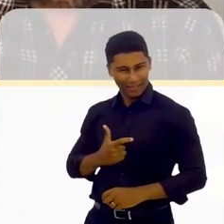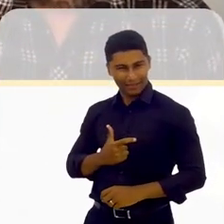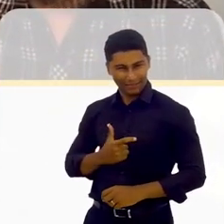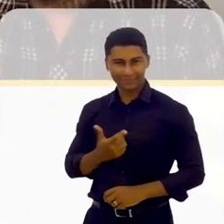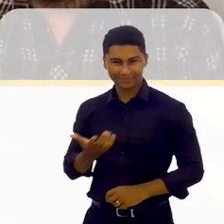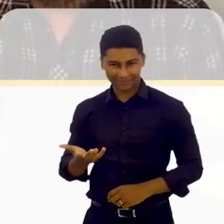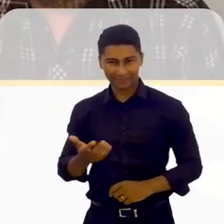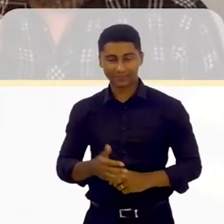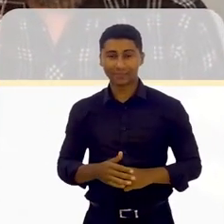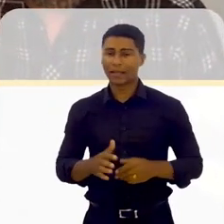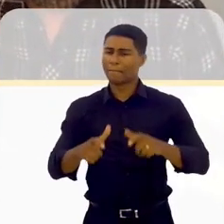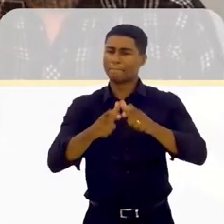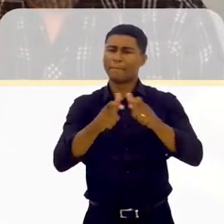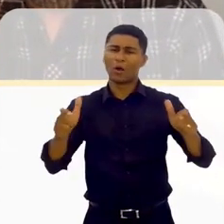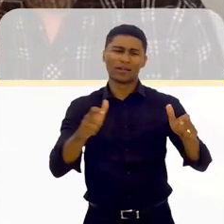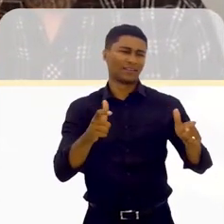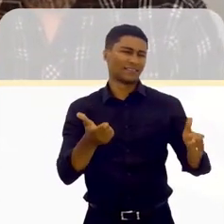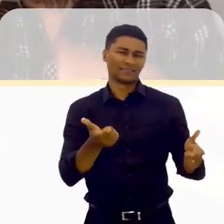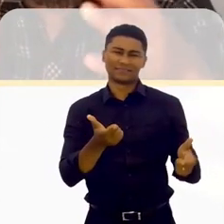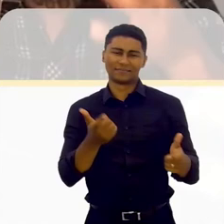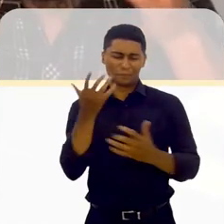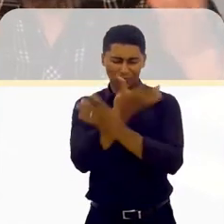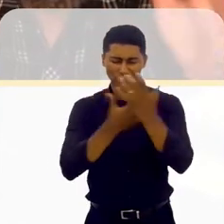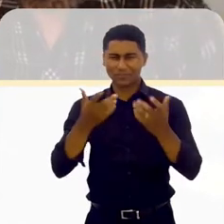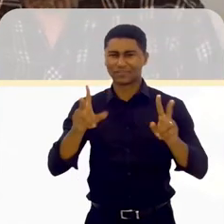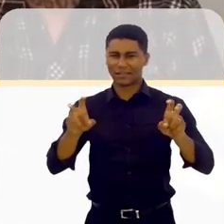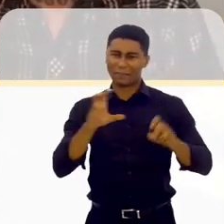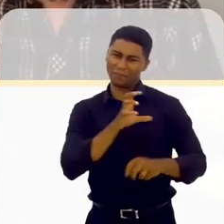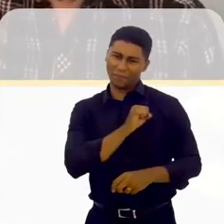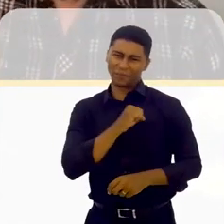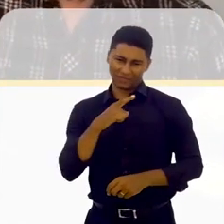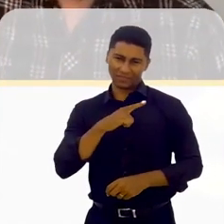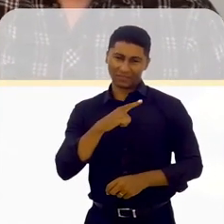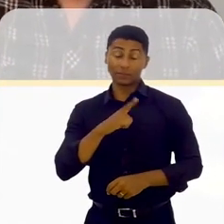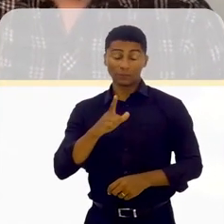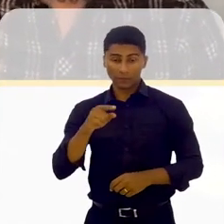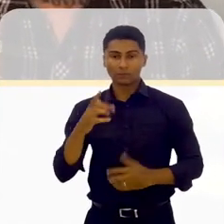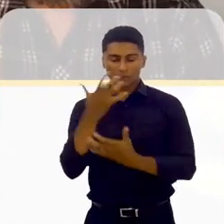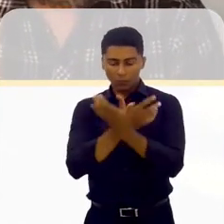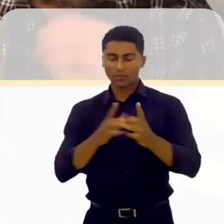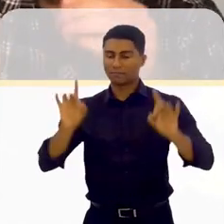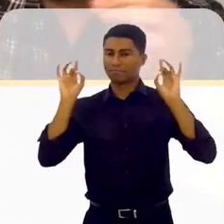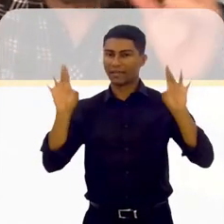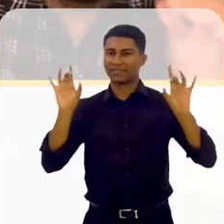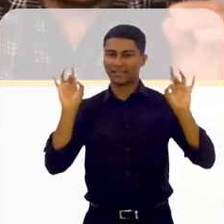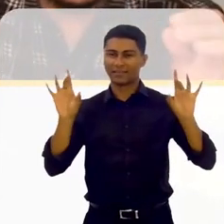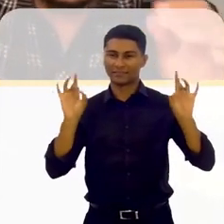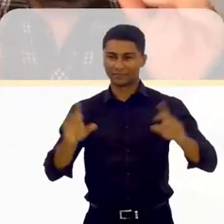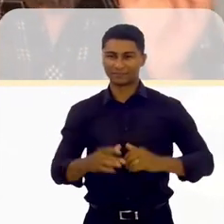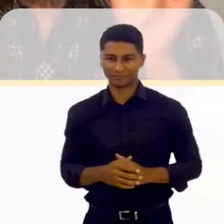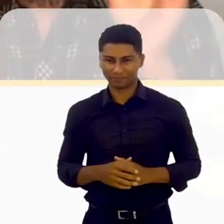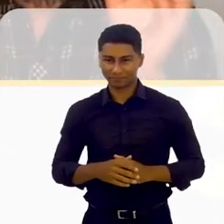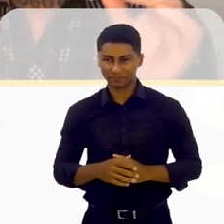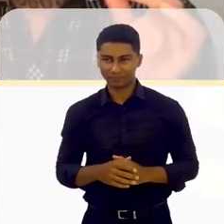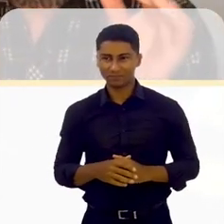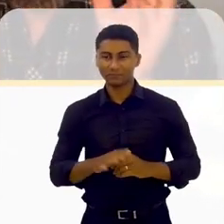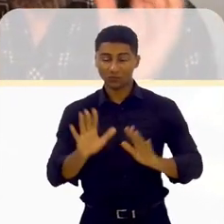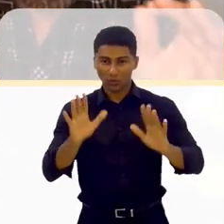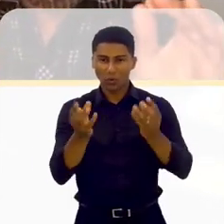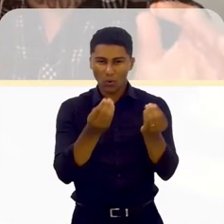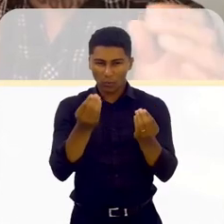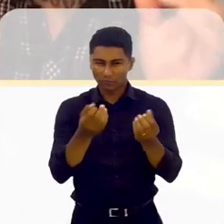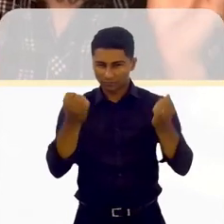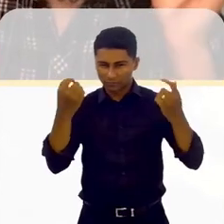maioria fala, né, de amor, fala de, enfim. Mas é que essa é muito especial. Essa é Essa é boa, muito muito especial. boa. Então, O bora refrão dela, nela. o refrão dela é